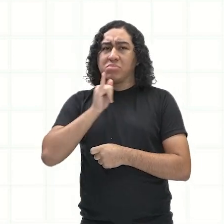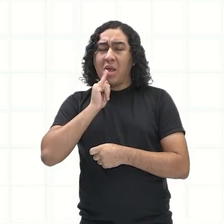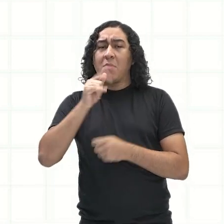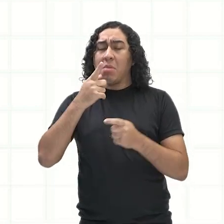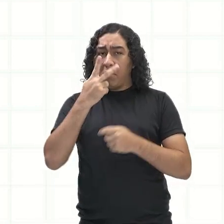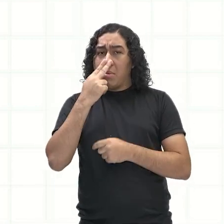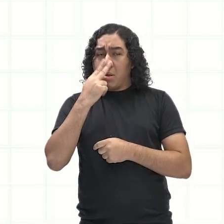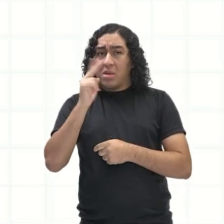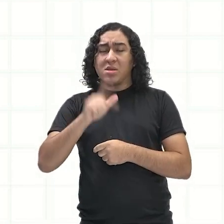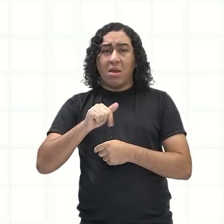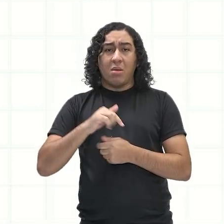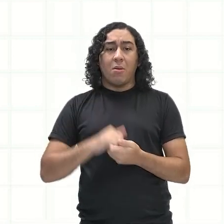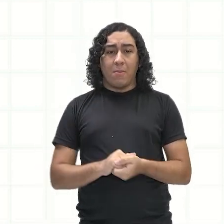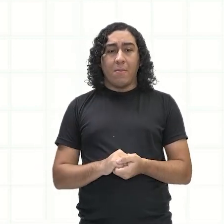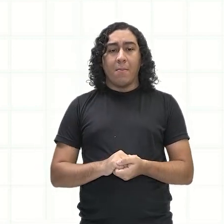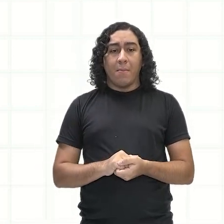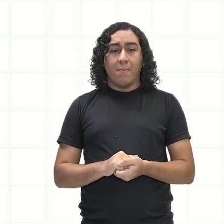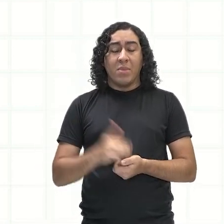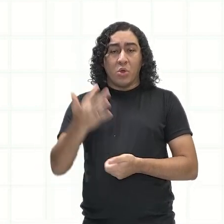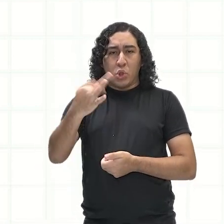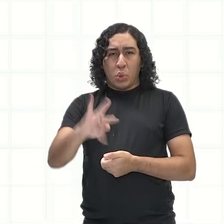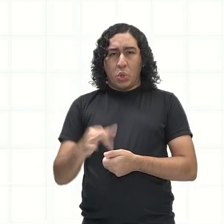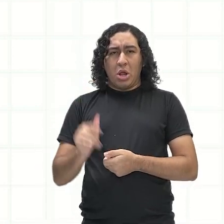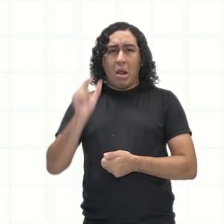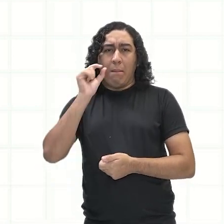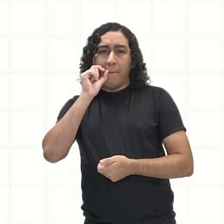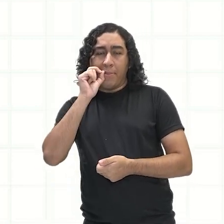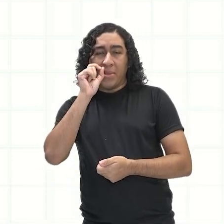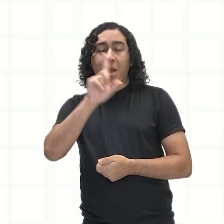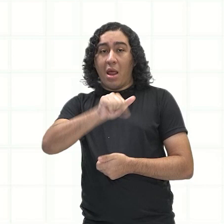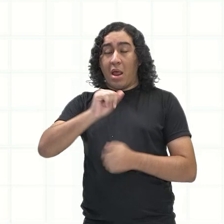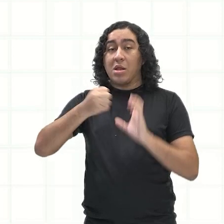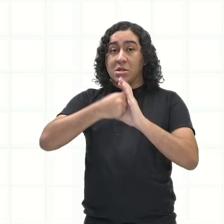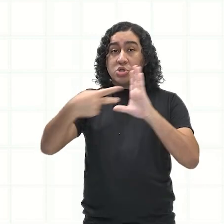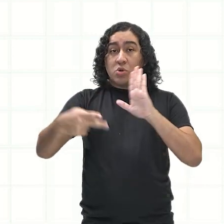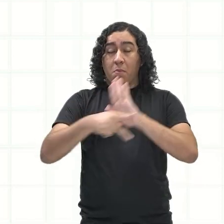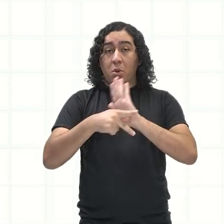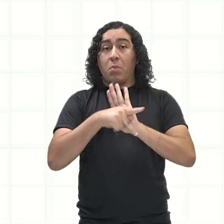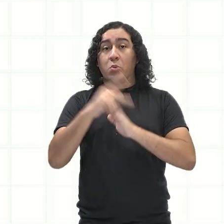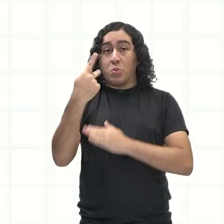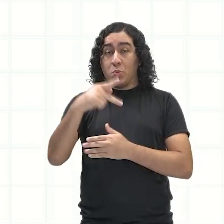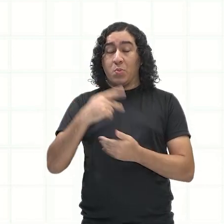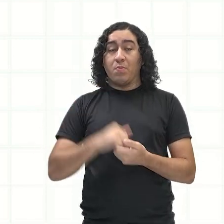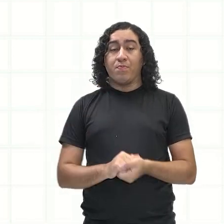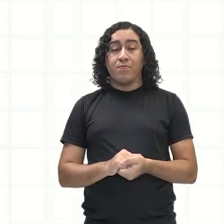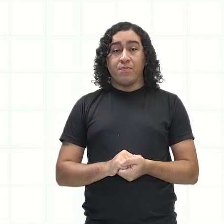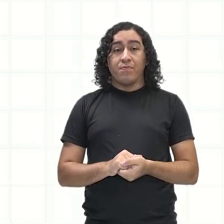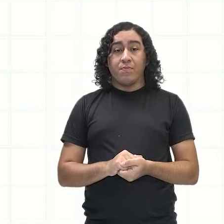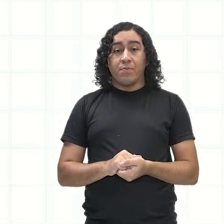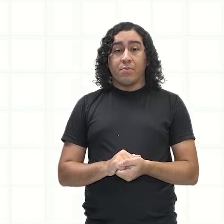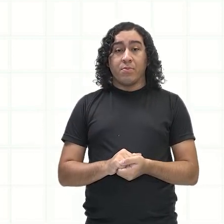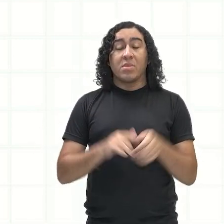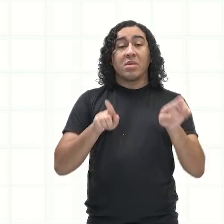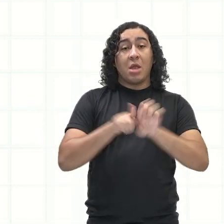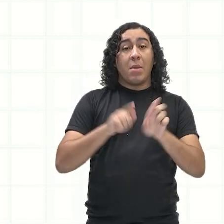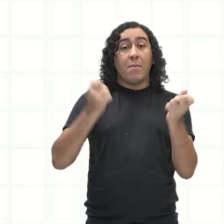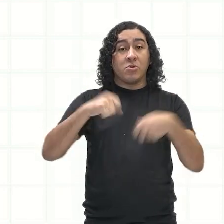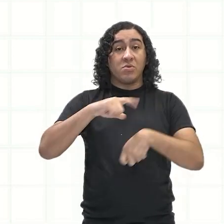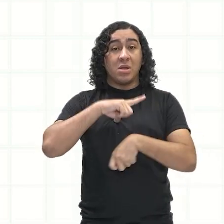né? Então aqui a gente tem um sintoma característico do herpes labial. Ou também nos